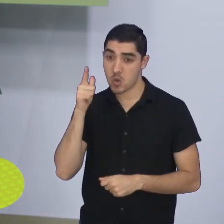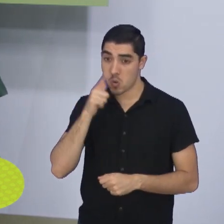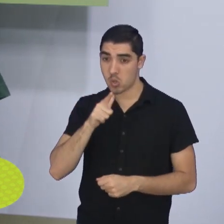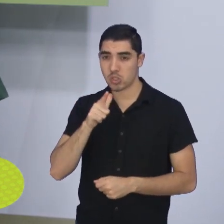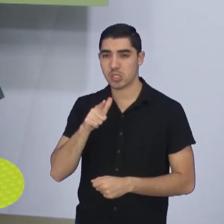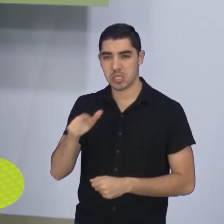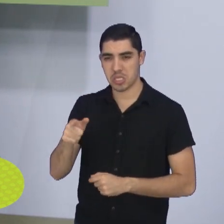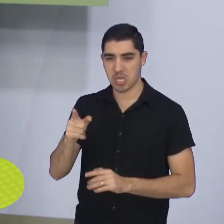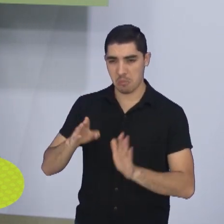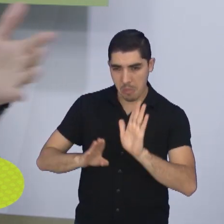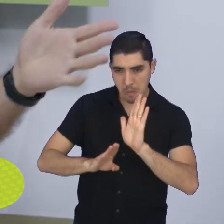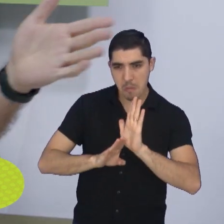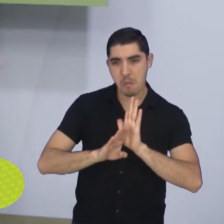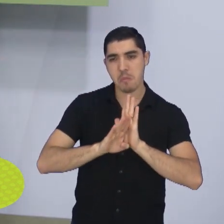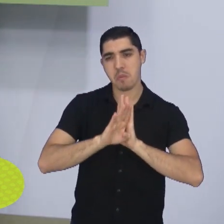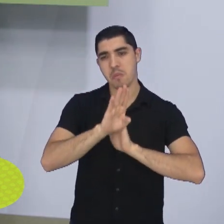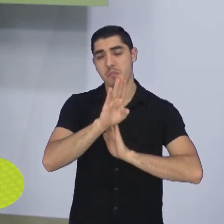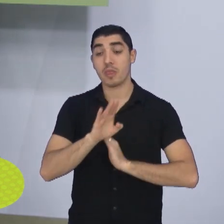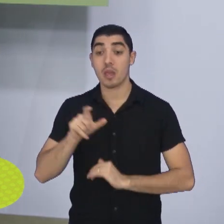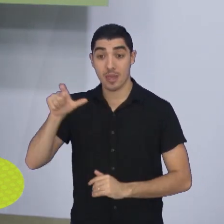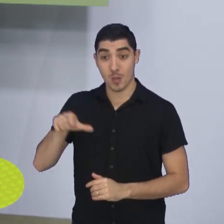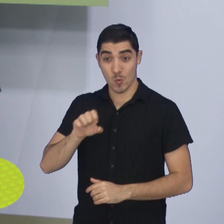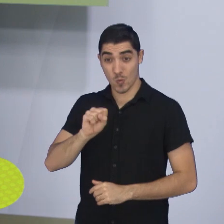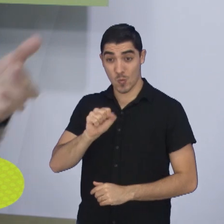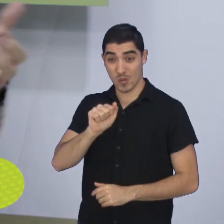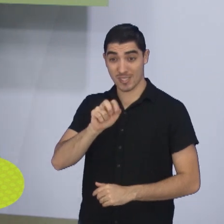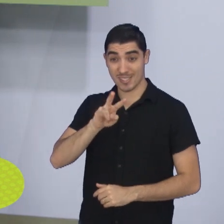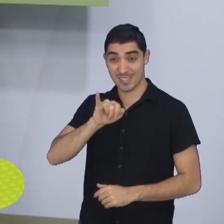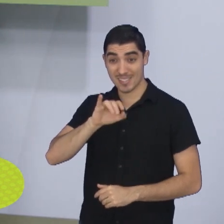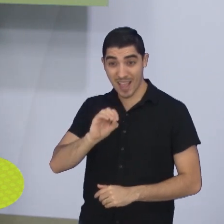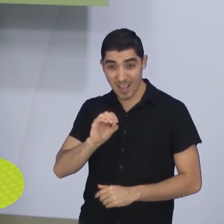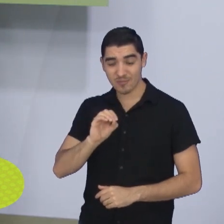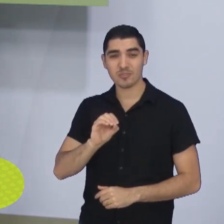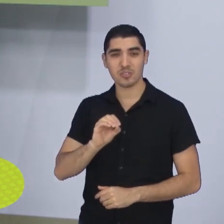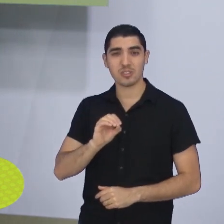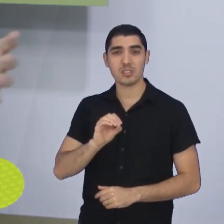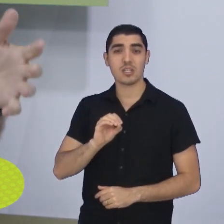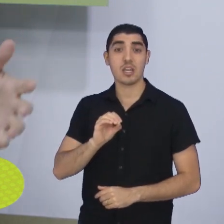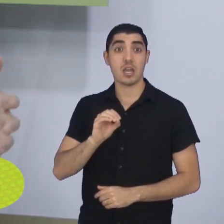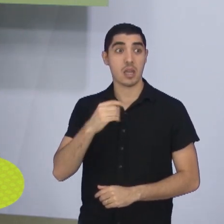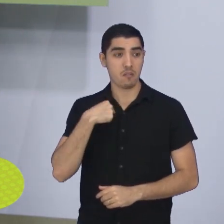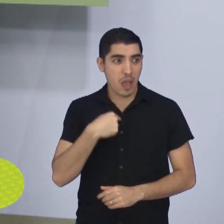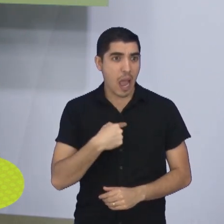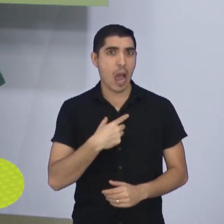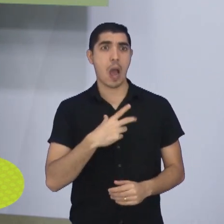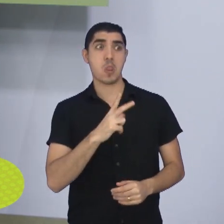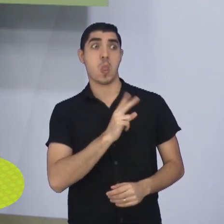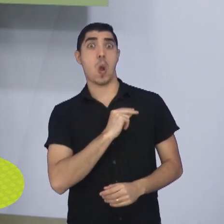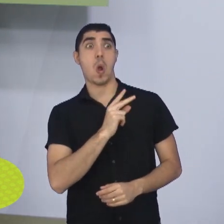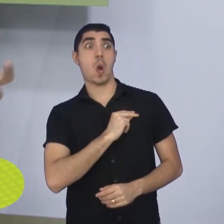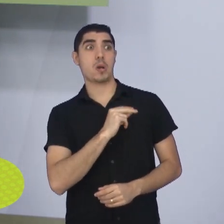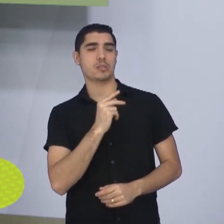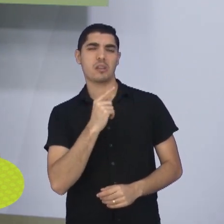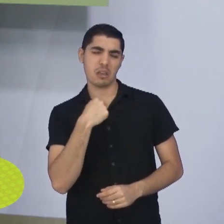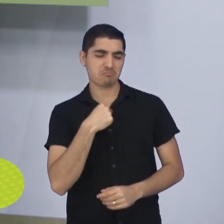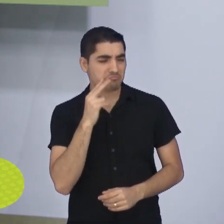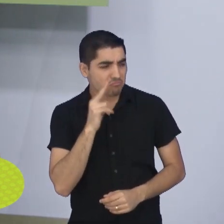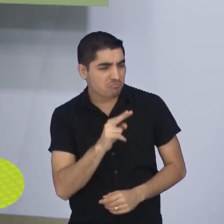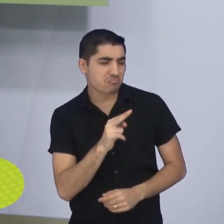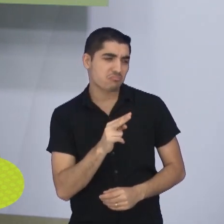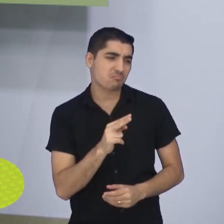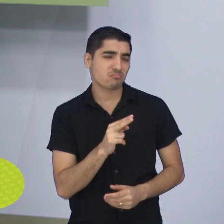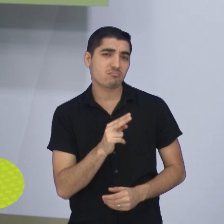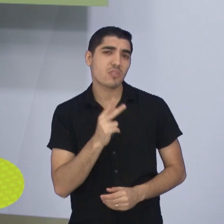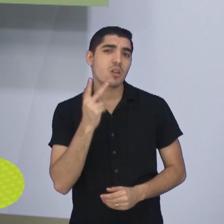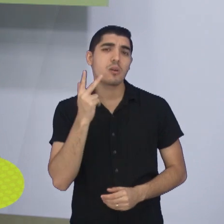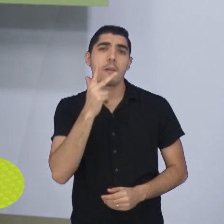jogando no campeonato. E eu acho que o Sávio Santos, sobre o gol, eu não achei que foi tão perdido assim. Quando me falaram, eu não vi o jogo, mas quando me falaram, parece que ele tinha